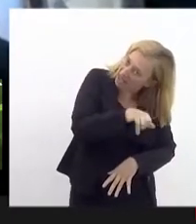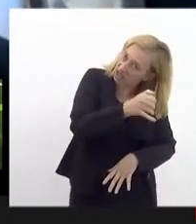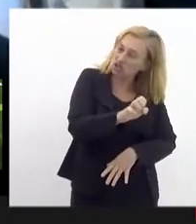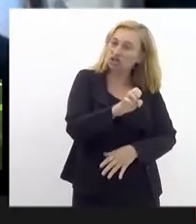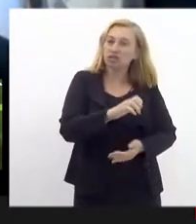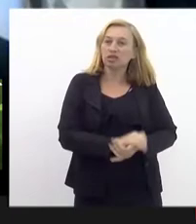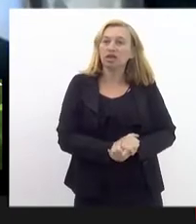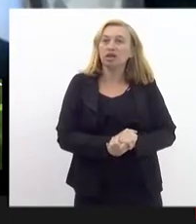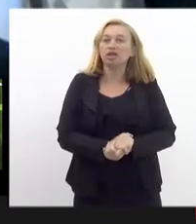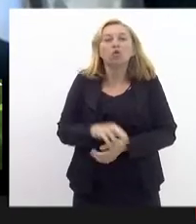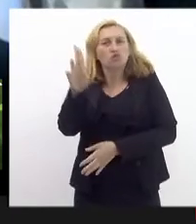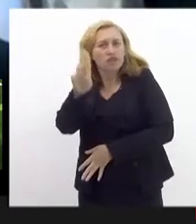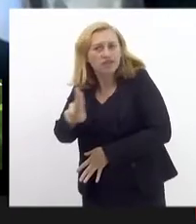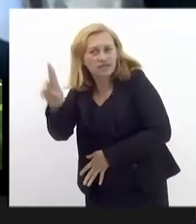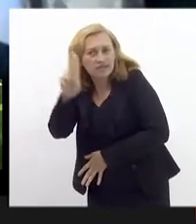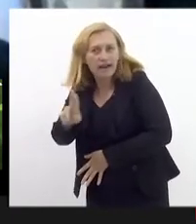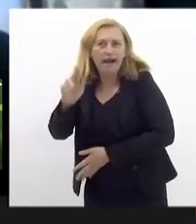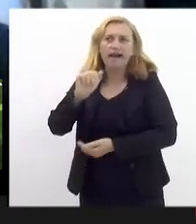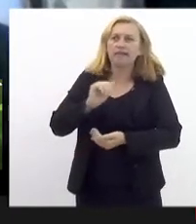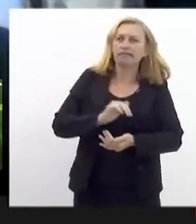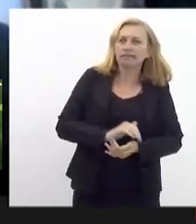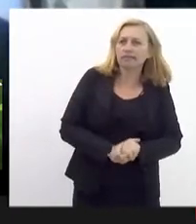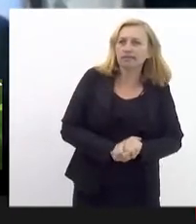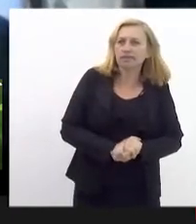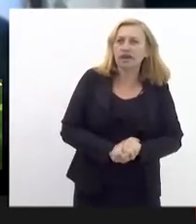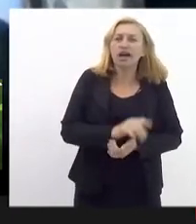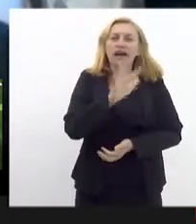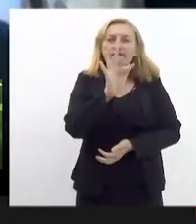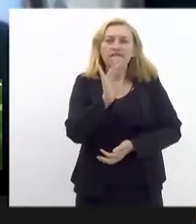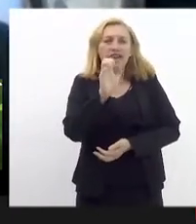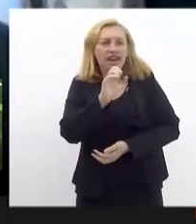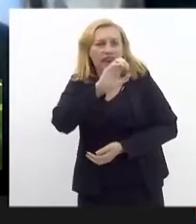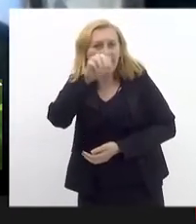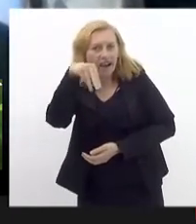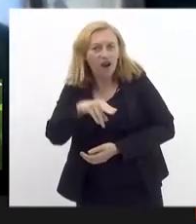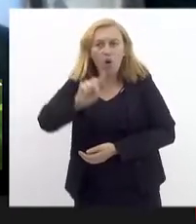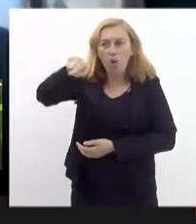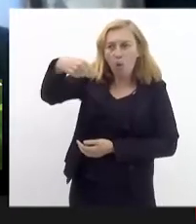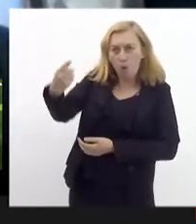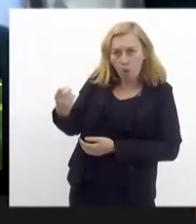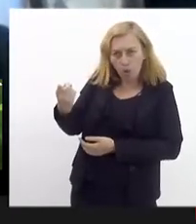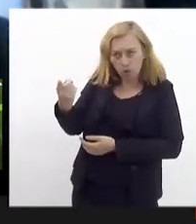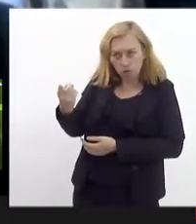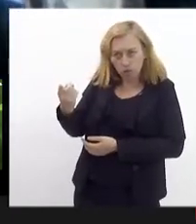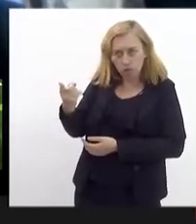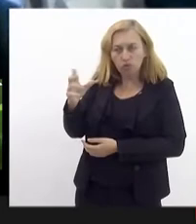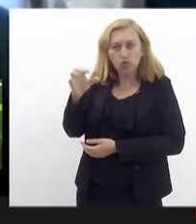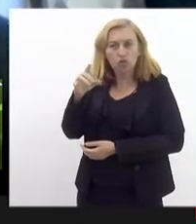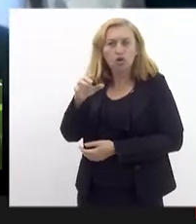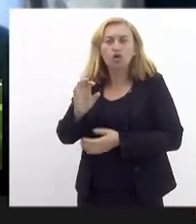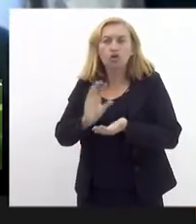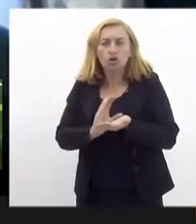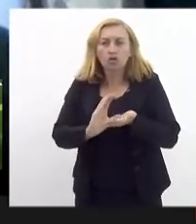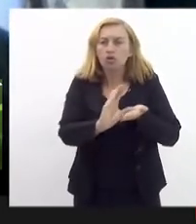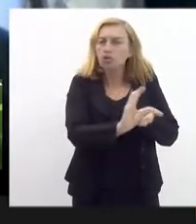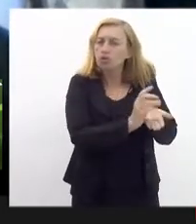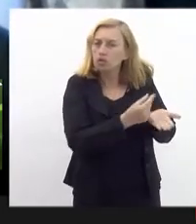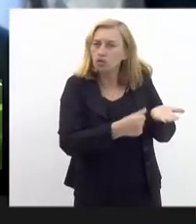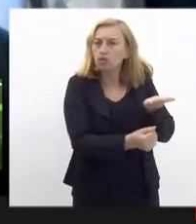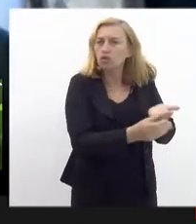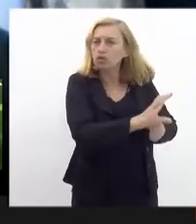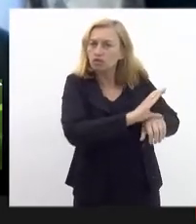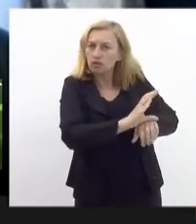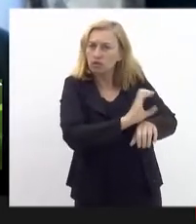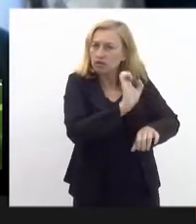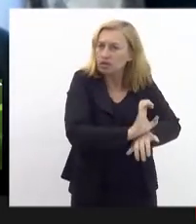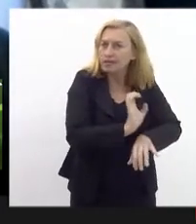relação às universidades, quanto em relação ao FECAM, outro fundo que nós colocamos, no caso, meio ambiente, na Constituição Estadual,